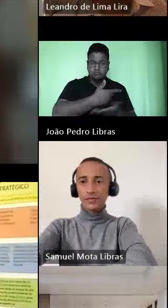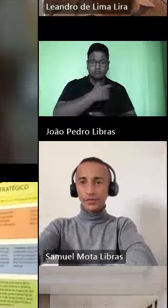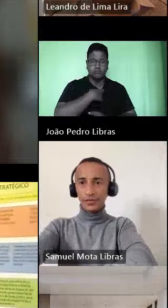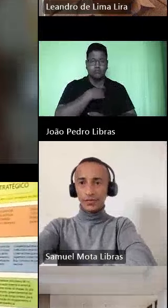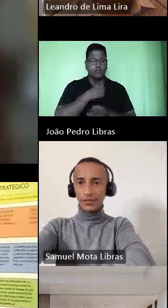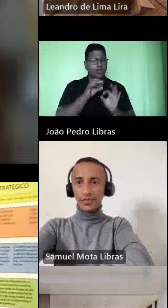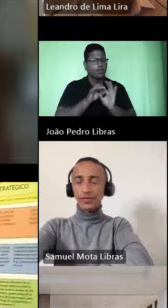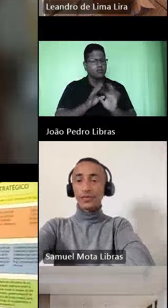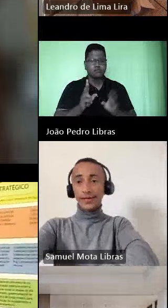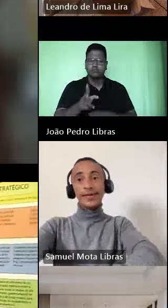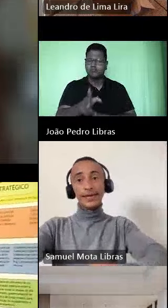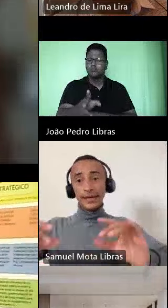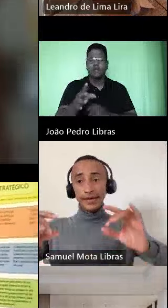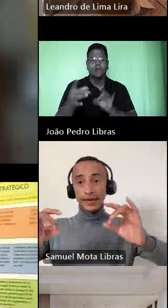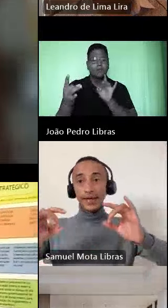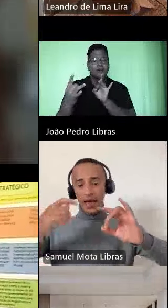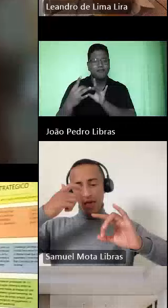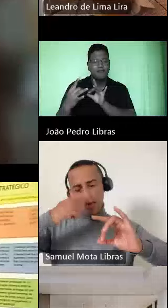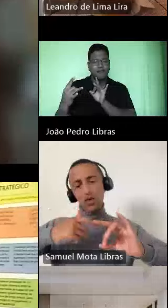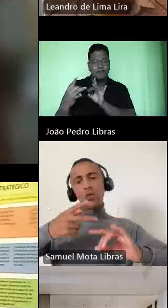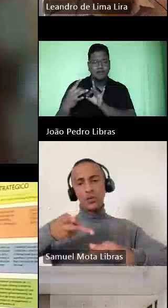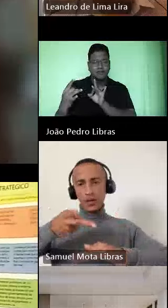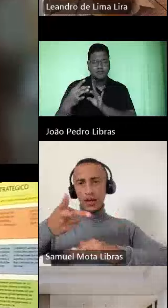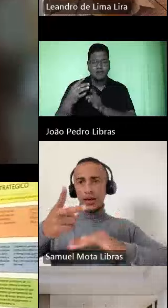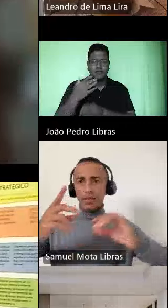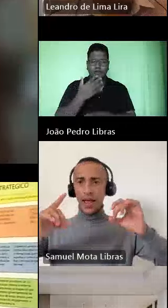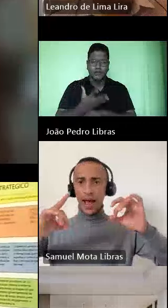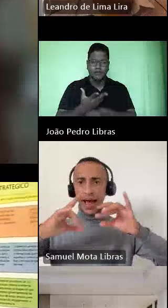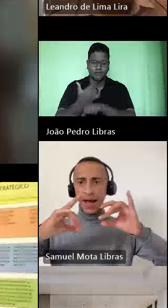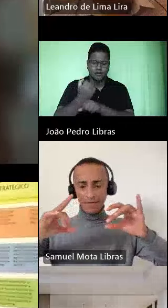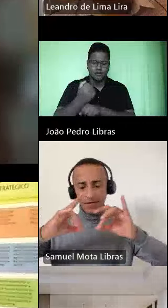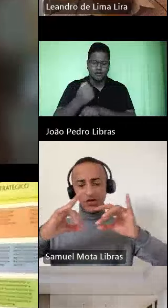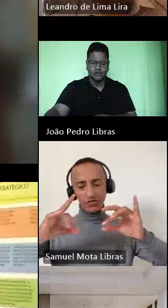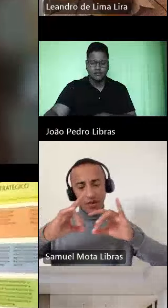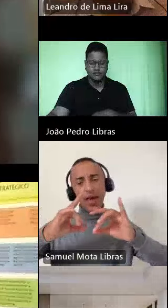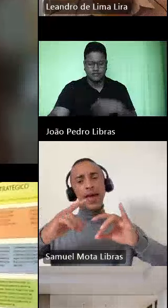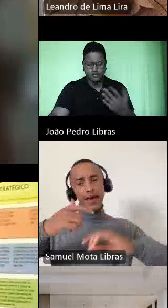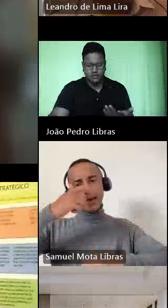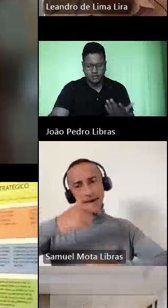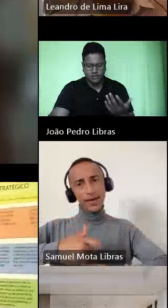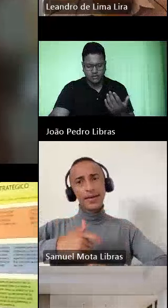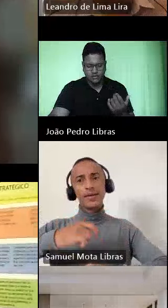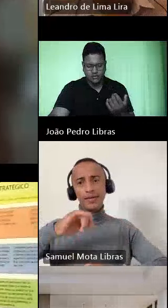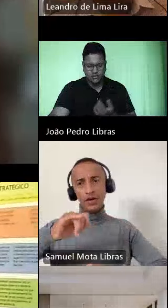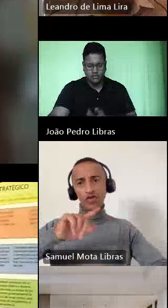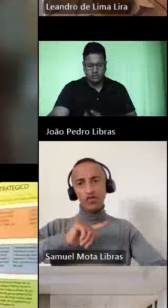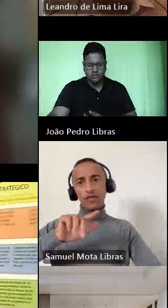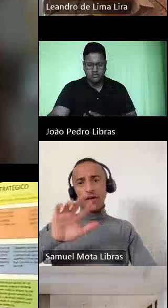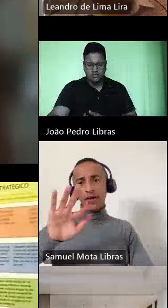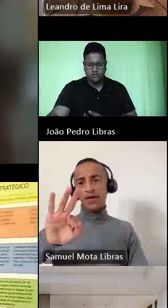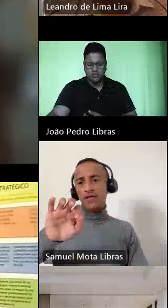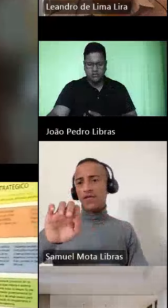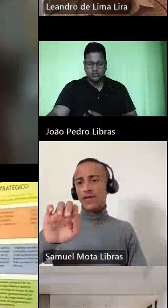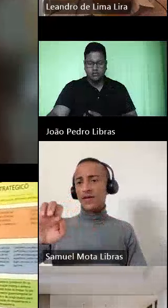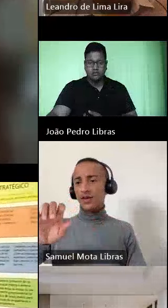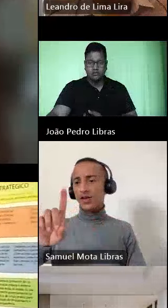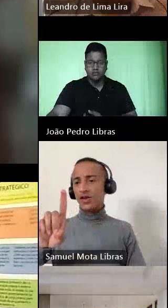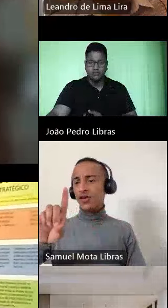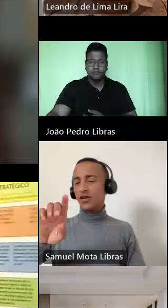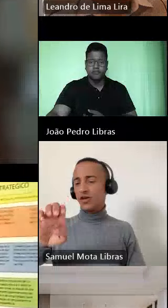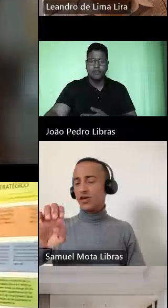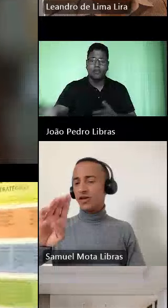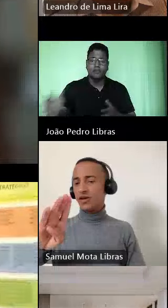receber os feedbacks pra gente para melhorar né porque a afinal de contas é assim eh eu que no final eu sempre falo assim no final das contas a